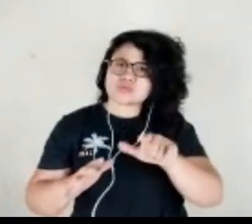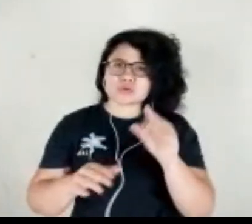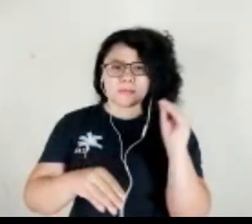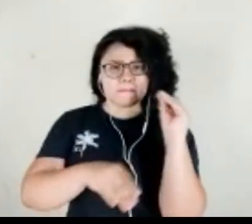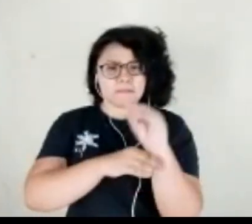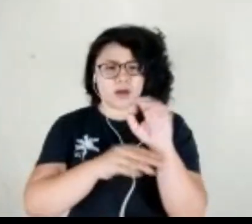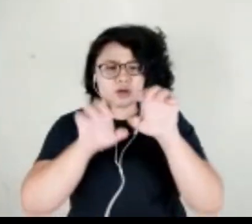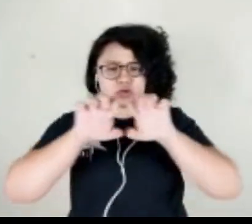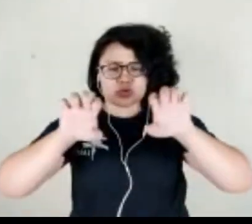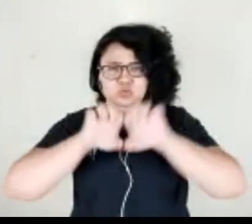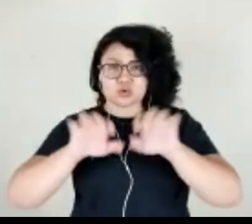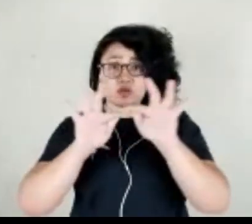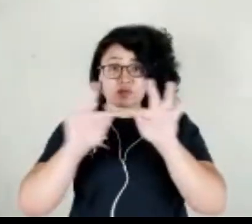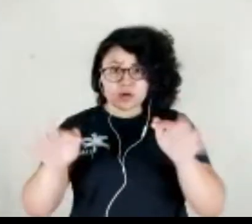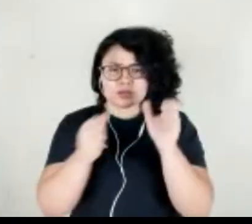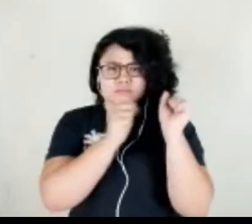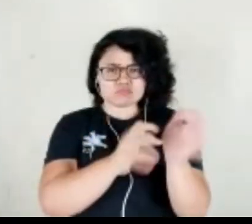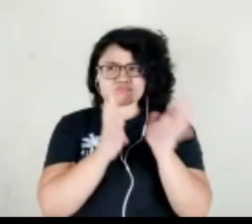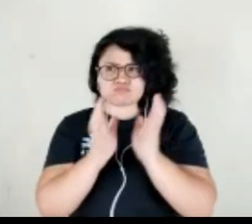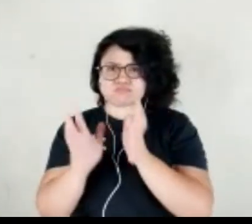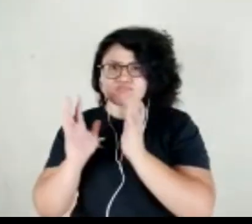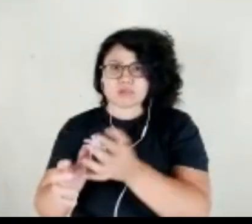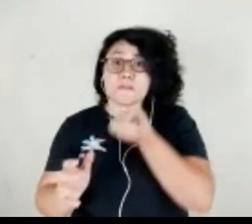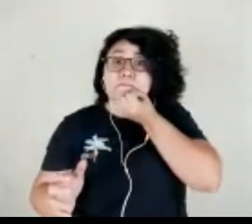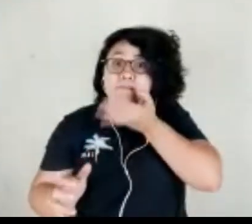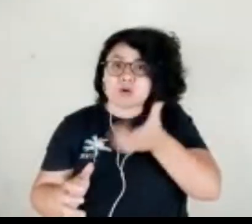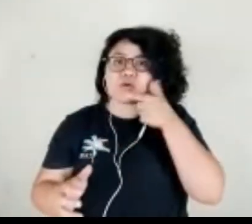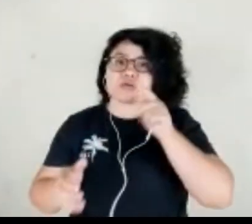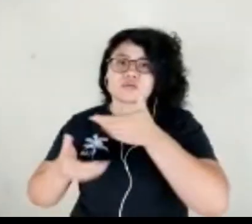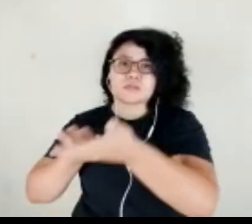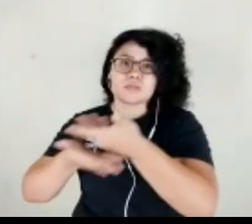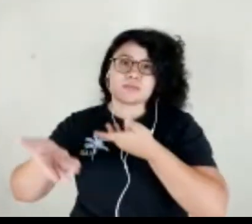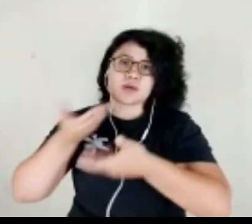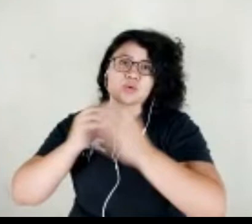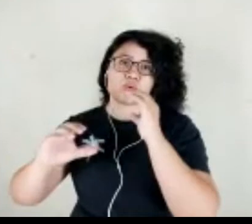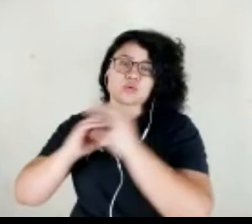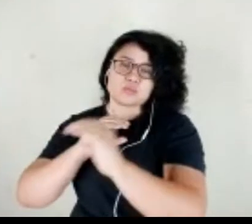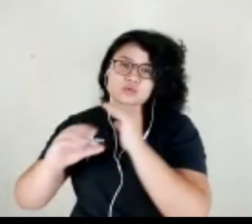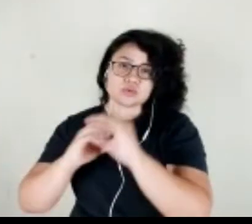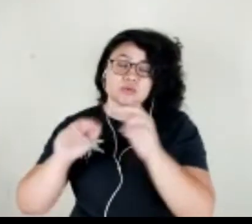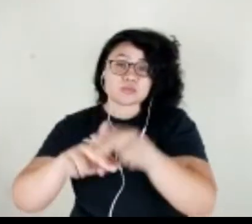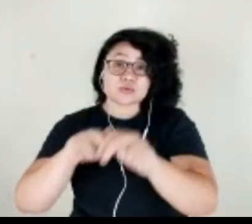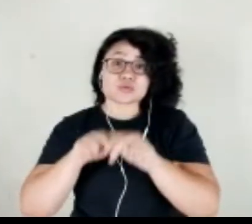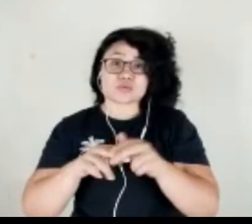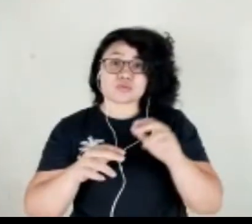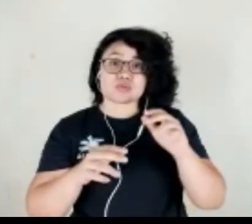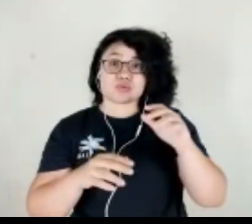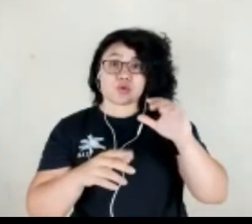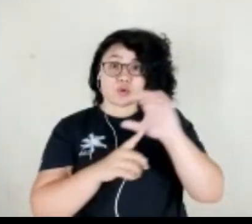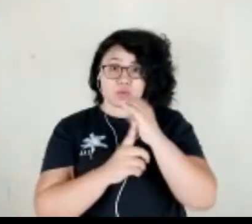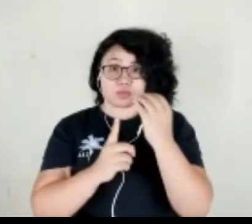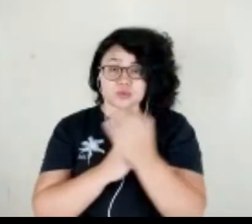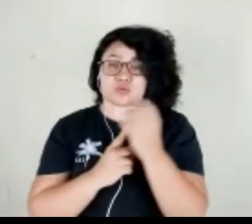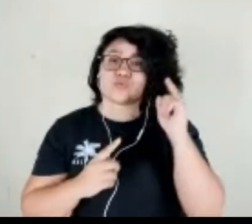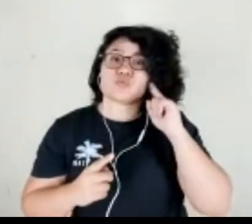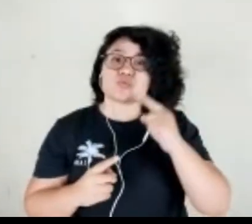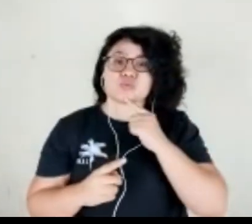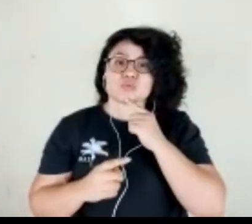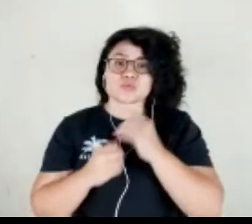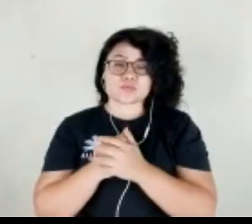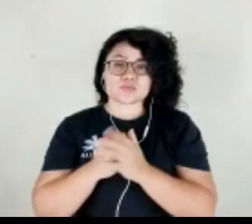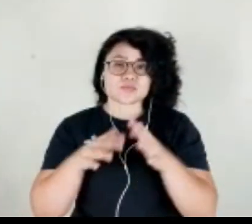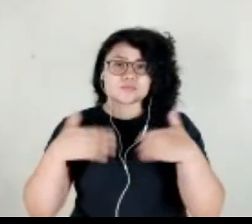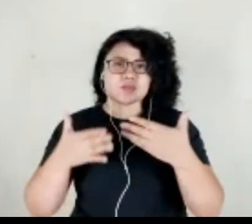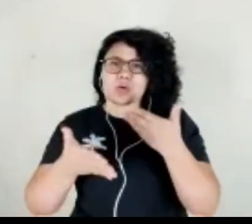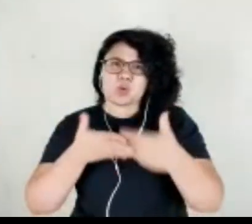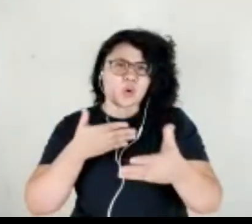colocando suas frases de forma que haja a comunicação. Então, a comunidade surda é basicamente isso.